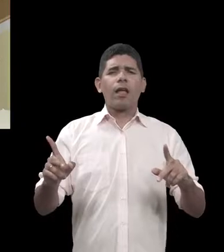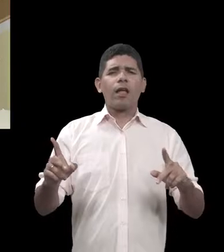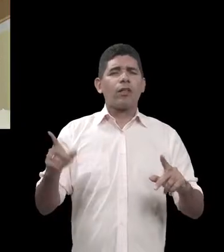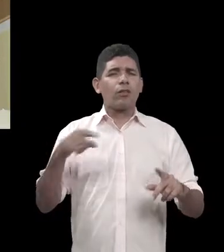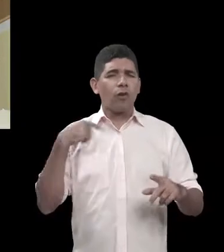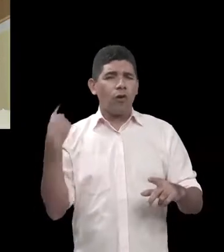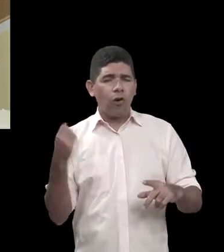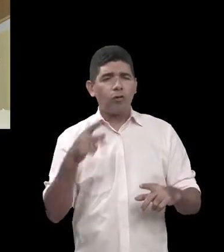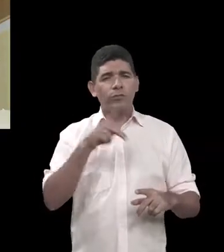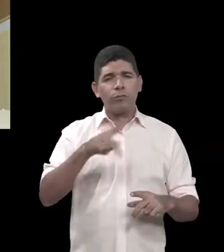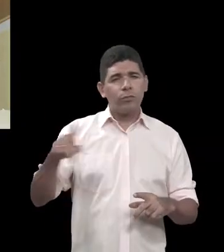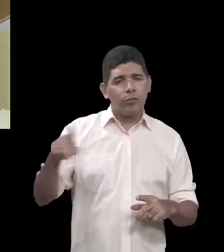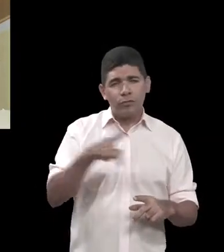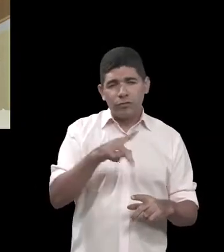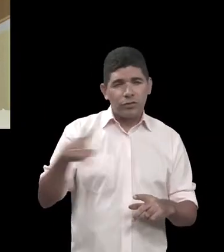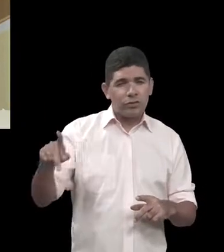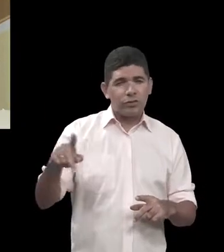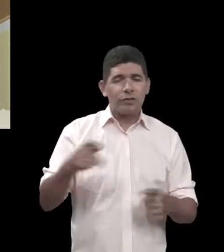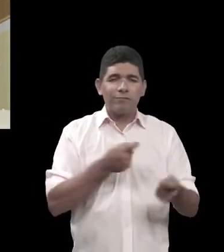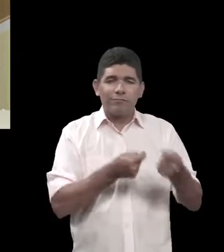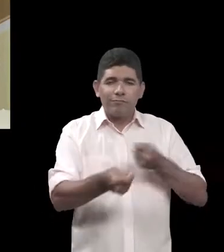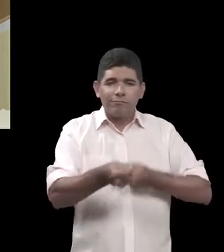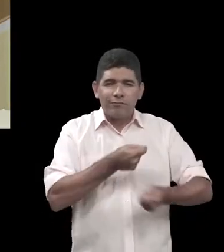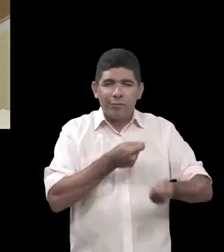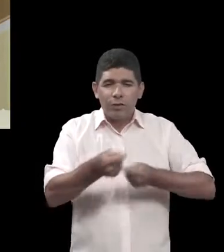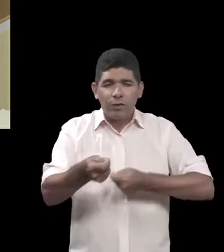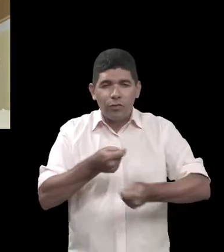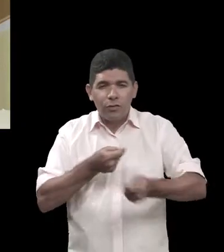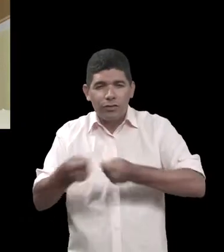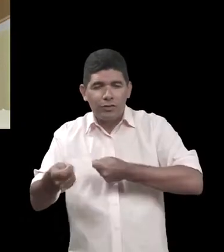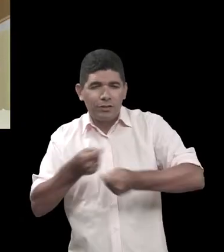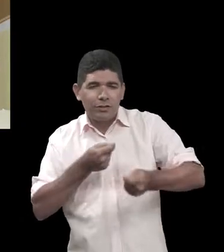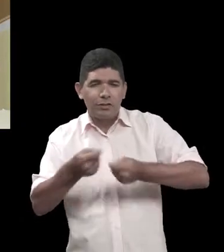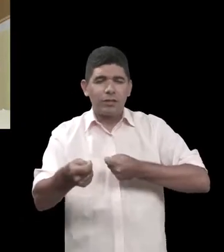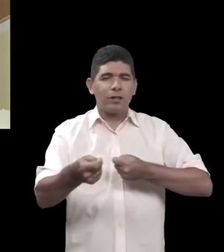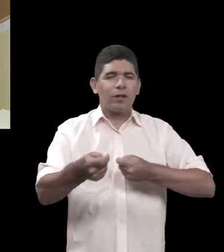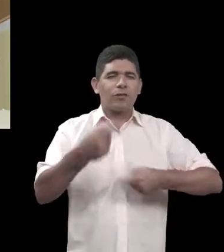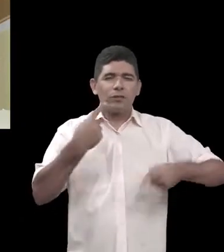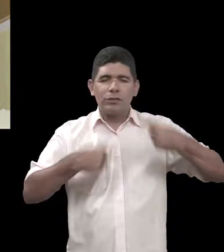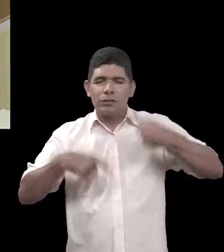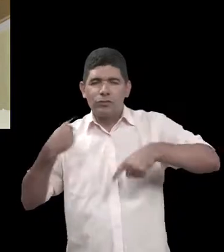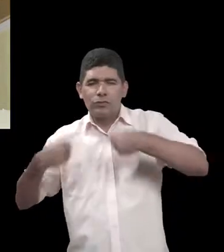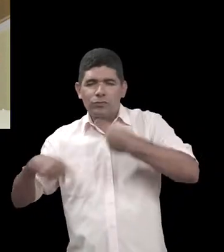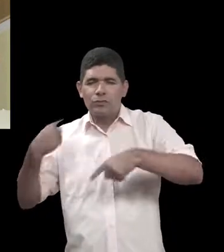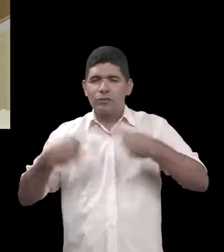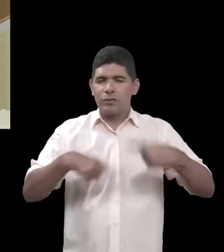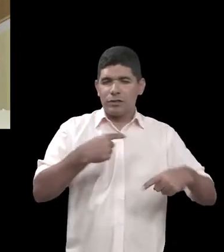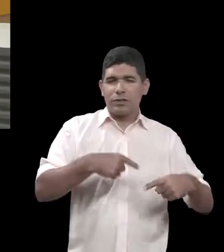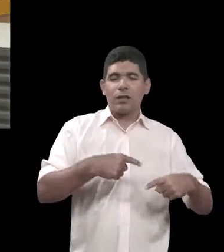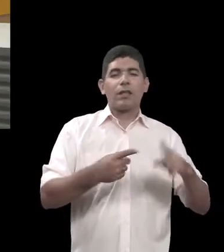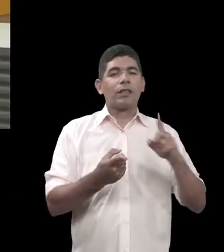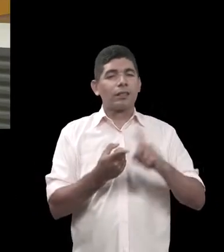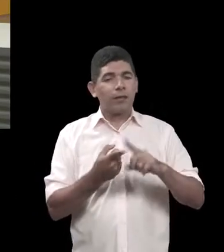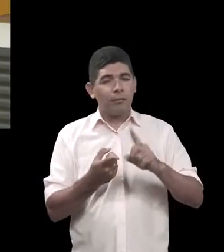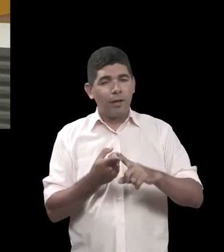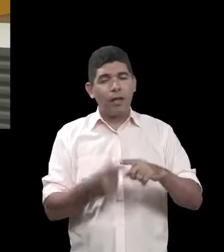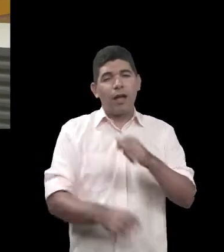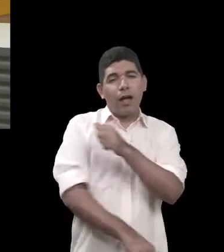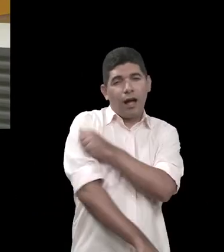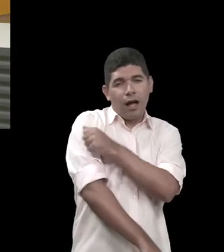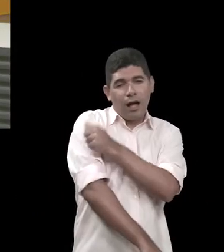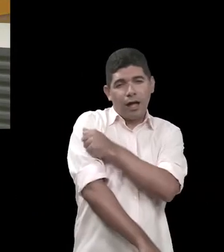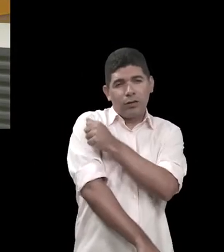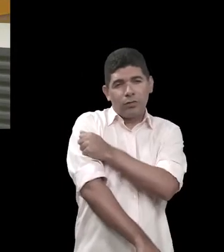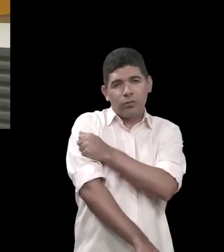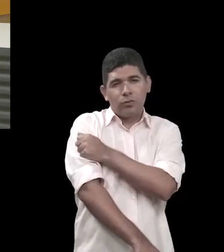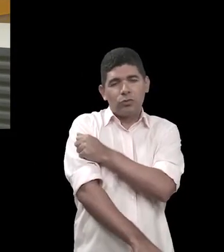a gente tem que ficar lidando com essas negociações de diferença entre o público que a gente está atuando. Tem alunos de outras regiões também? Tem. Mais do Rio